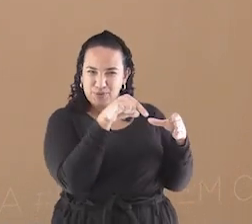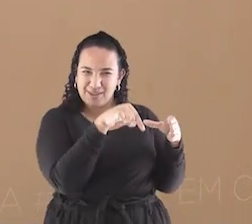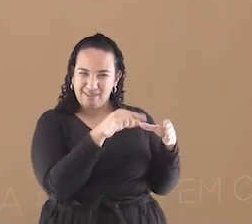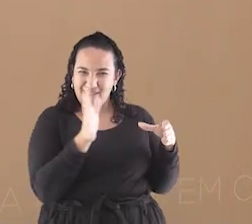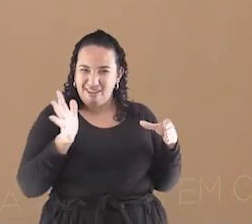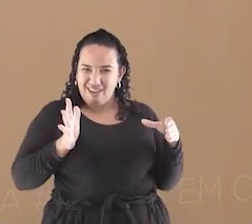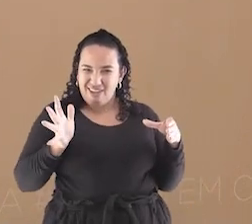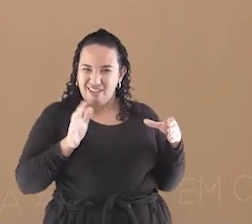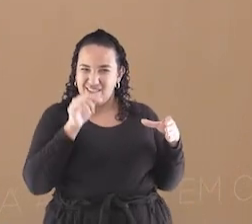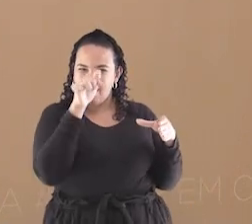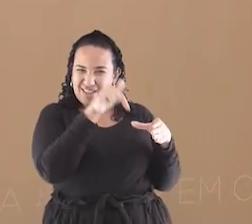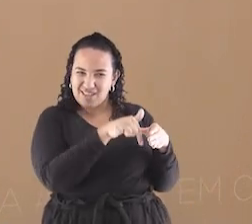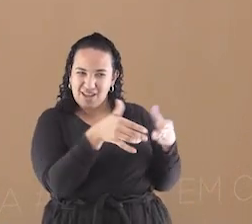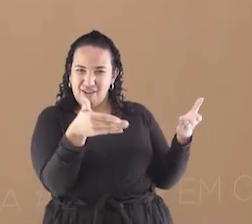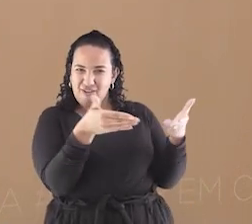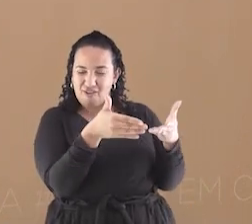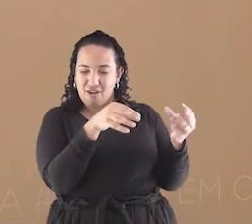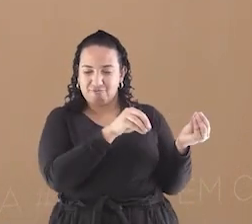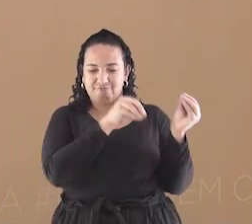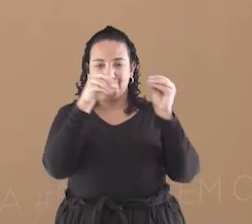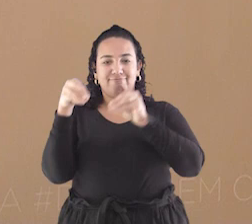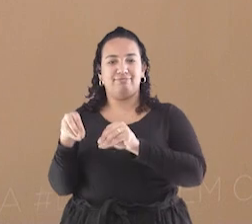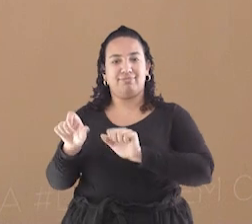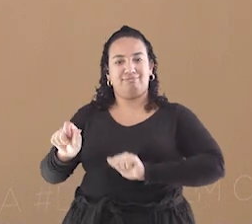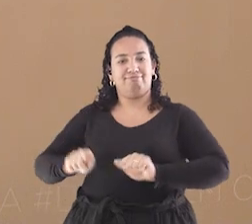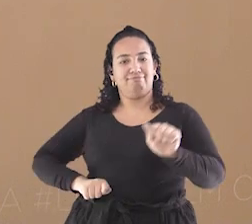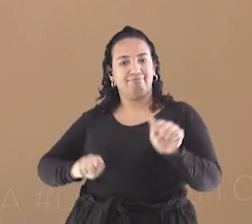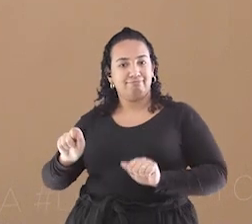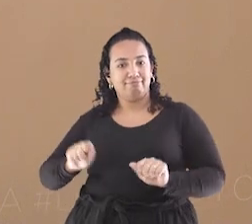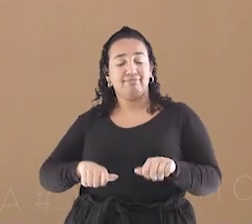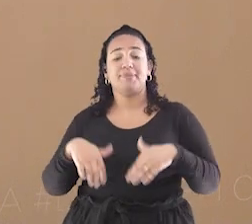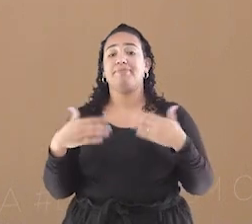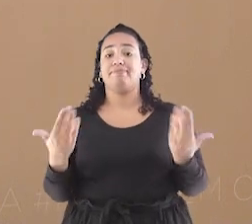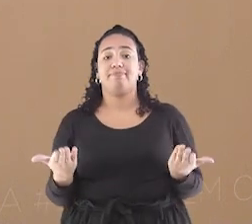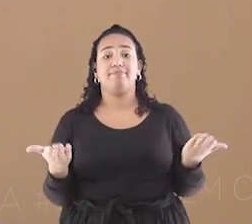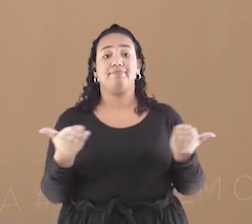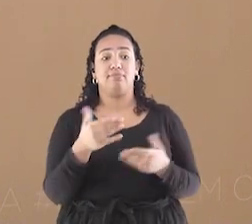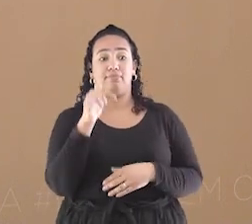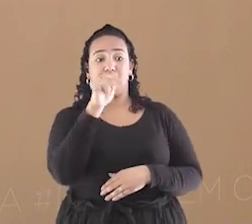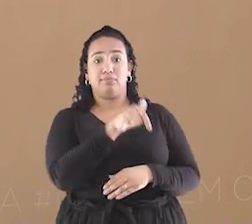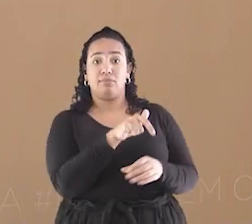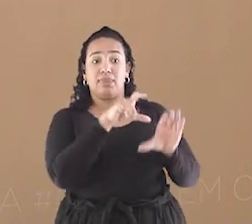a integrar a parte administrativa. Assim, além de dependentes do